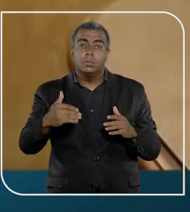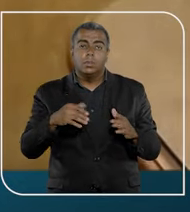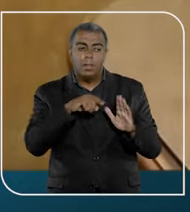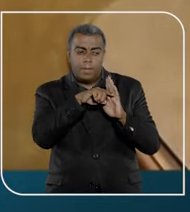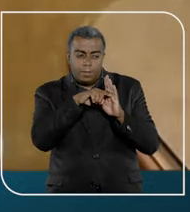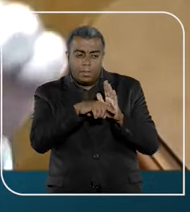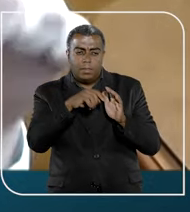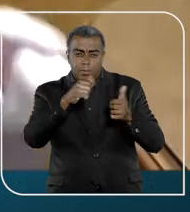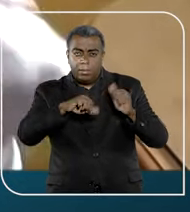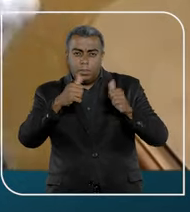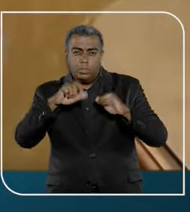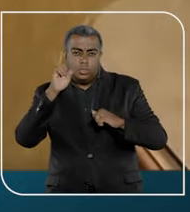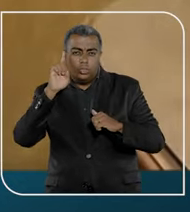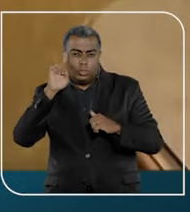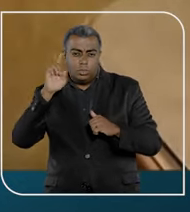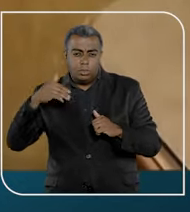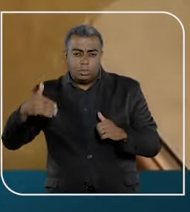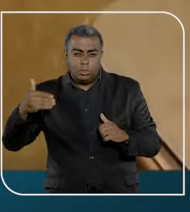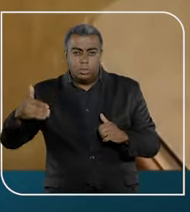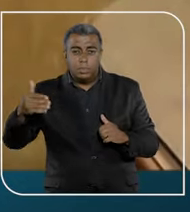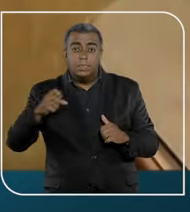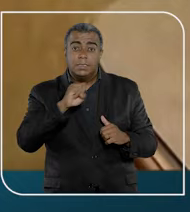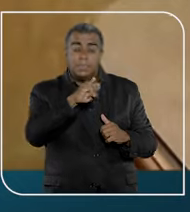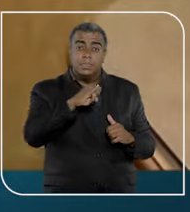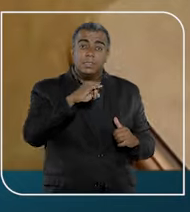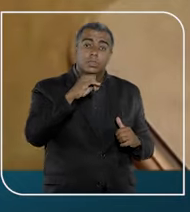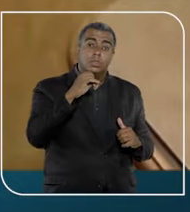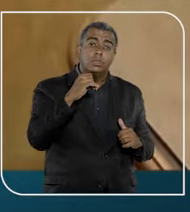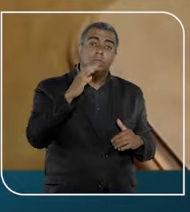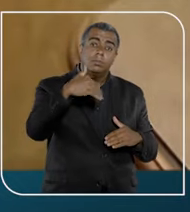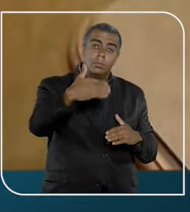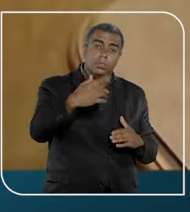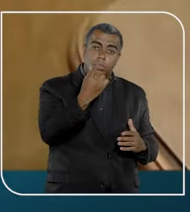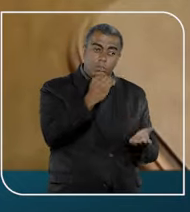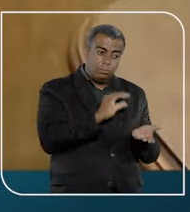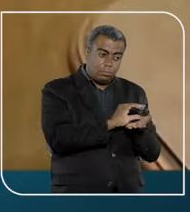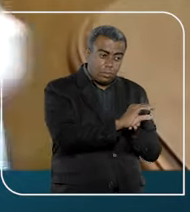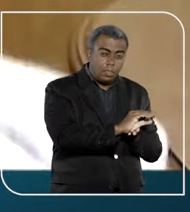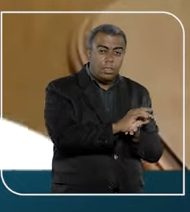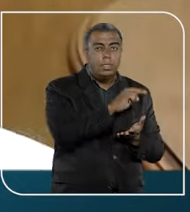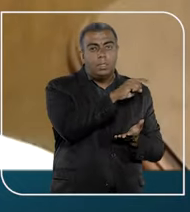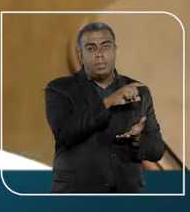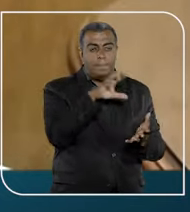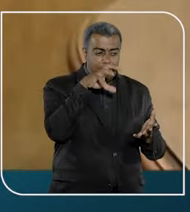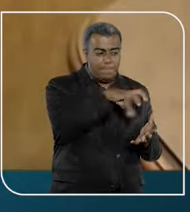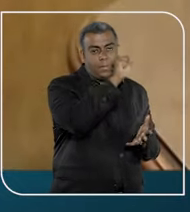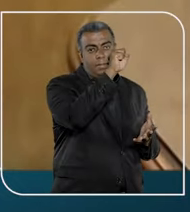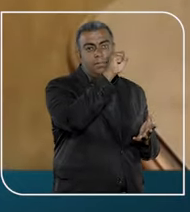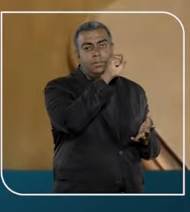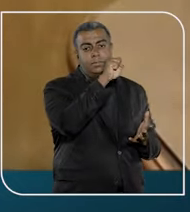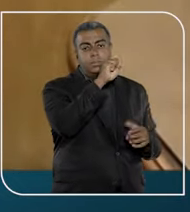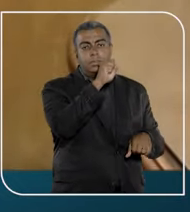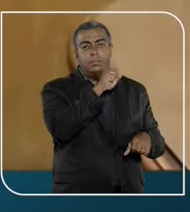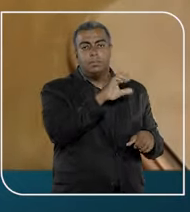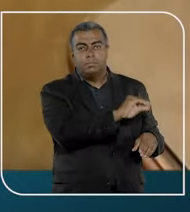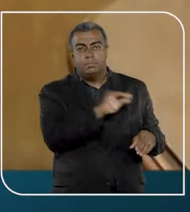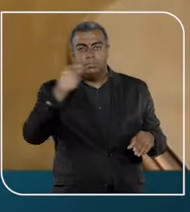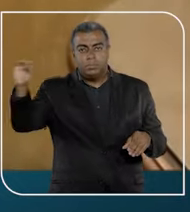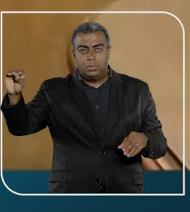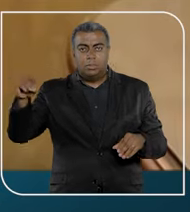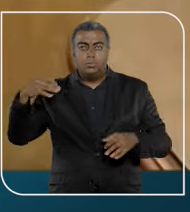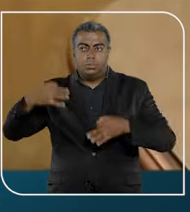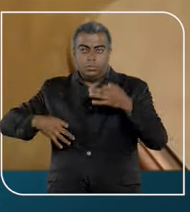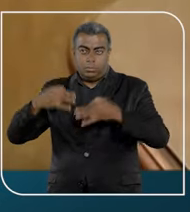a conta do devedor e ele faz análise dia a dia para tirar o dinheiro. Então, se cair dinheiro na conta do devedor, ele